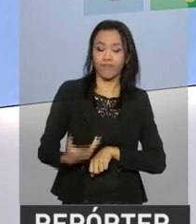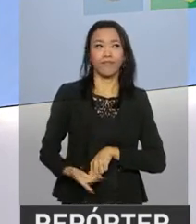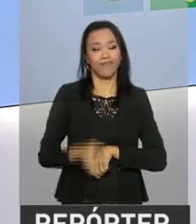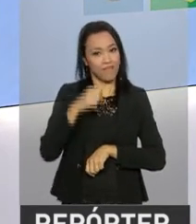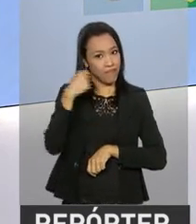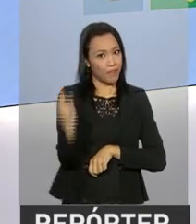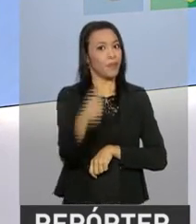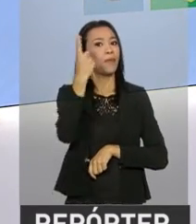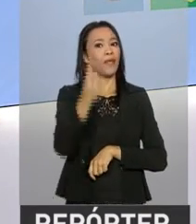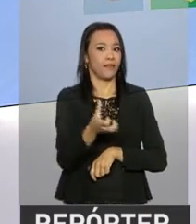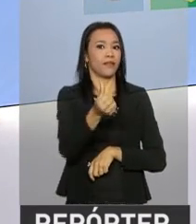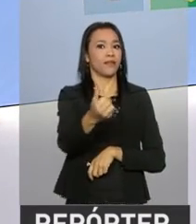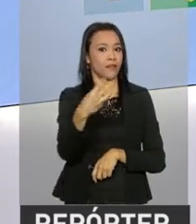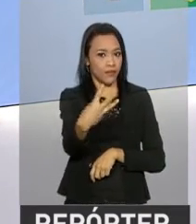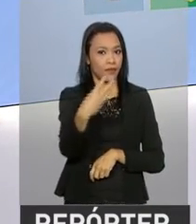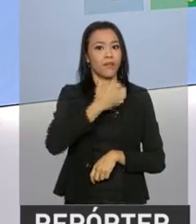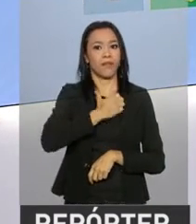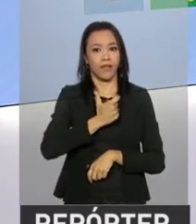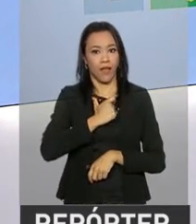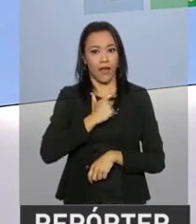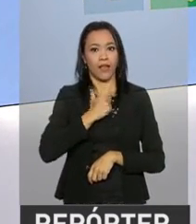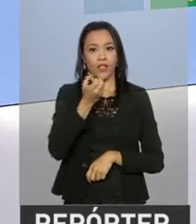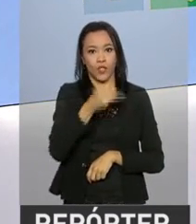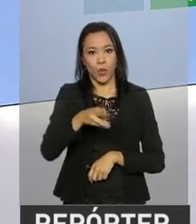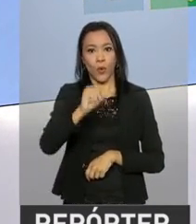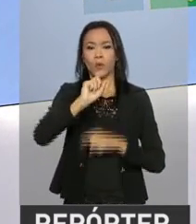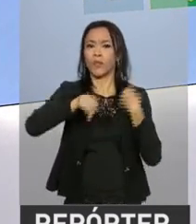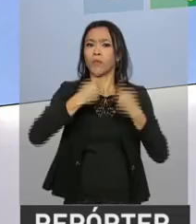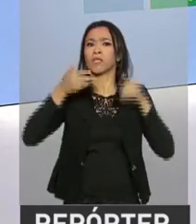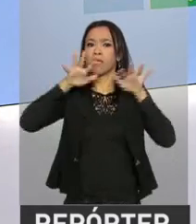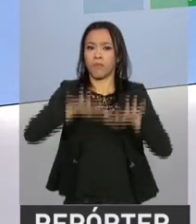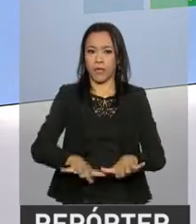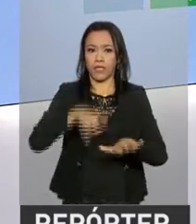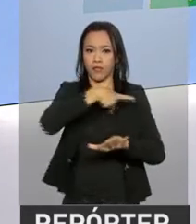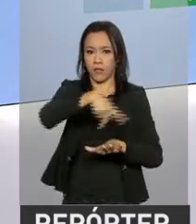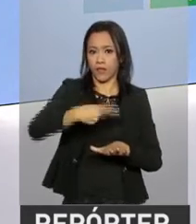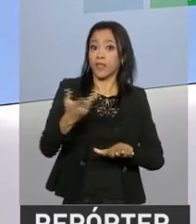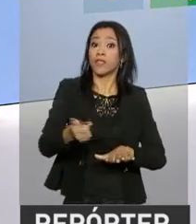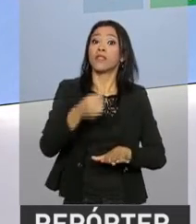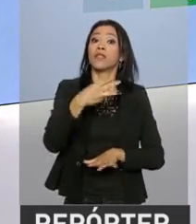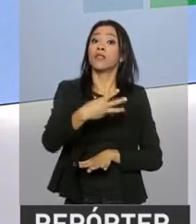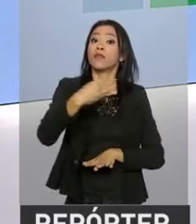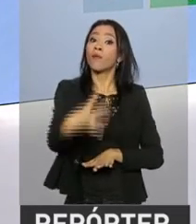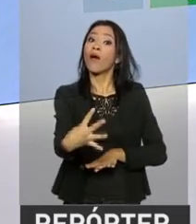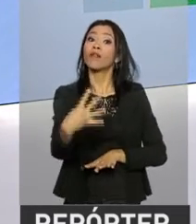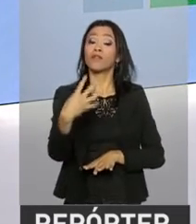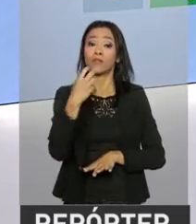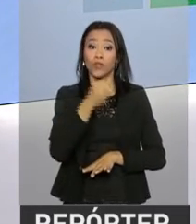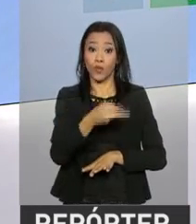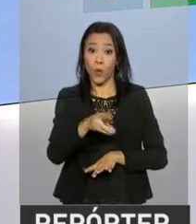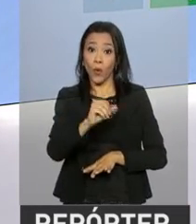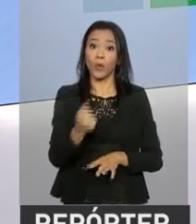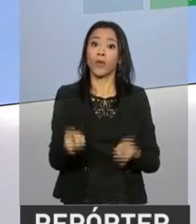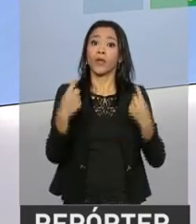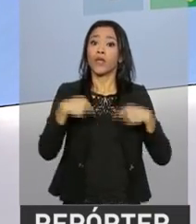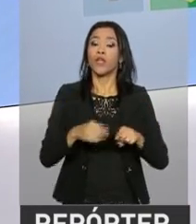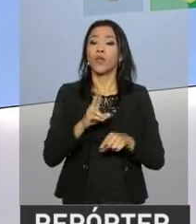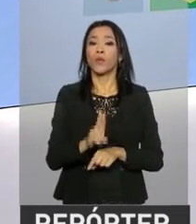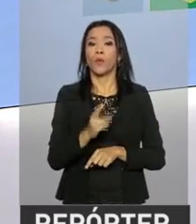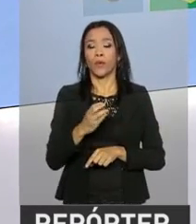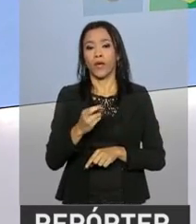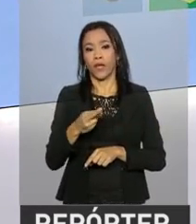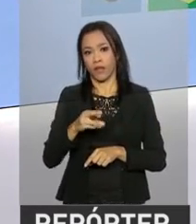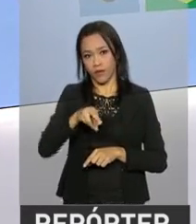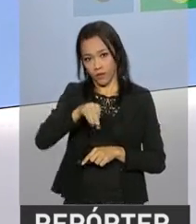primeiro lugar com 63 medalhas de ouro seguida pela grã-bretanha com 34 medalhas de ouro e Ucrânia com